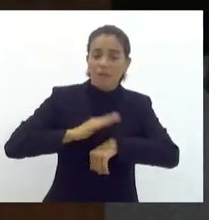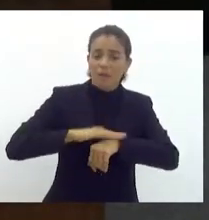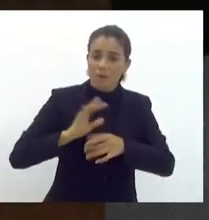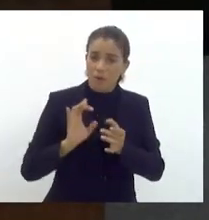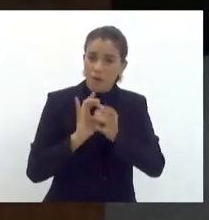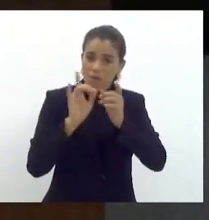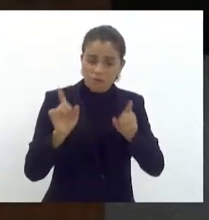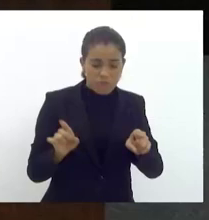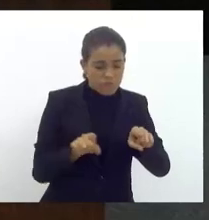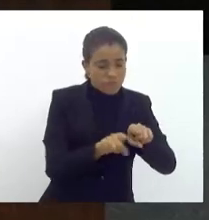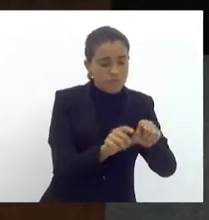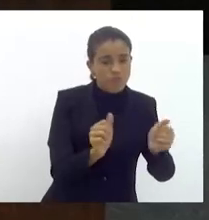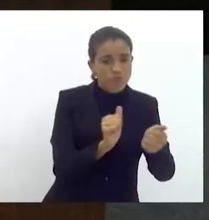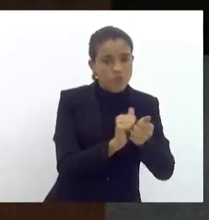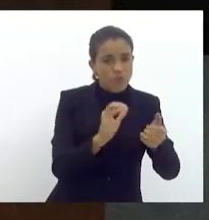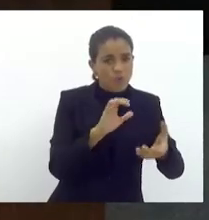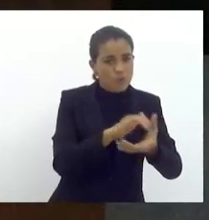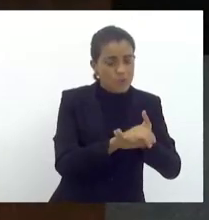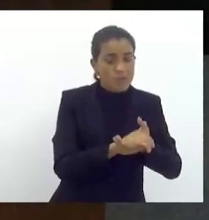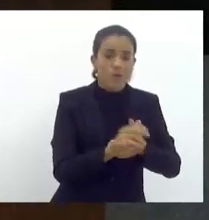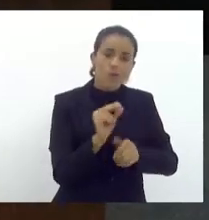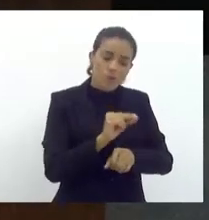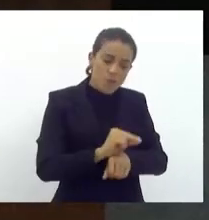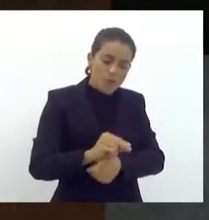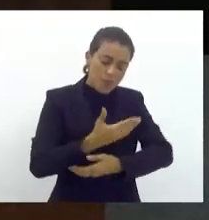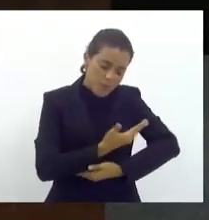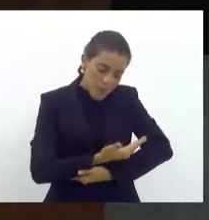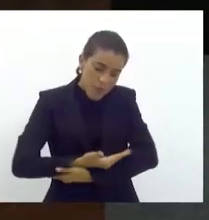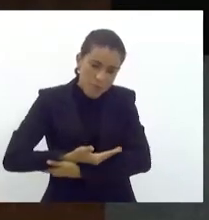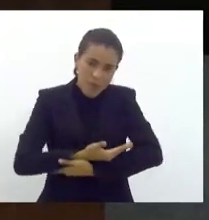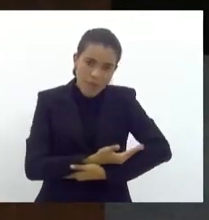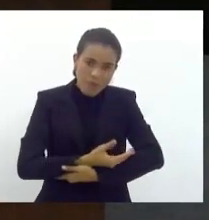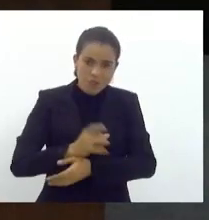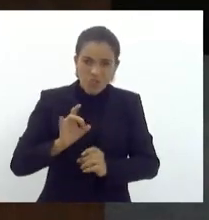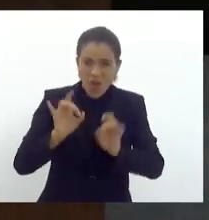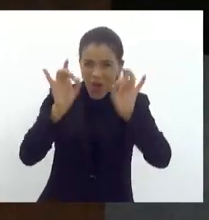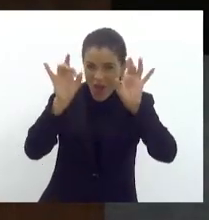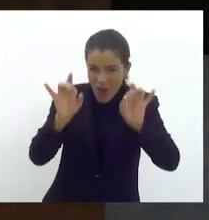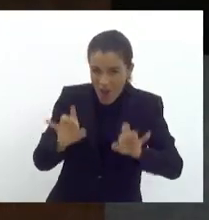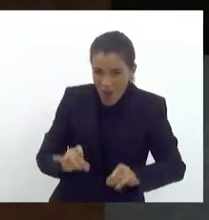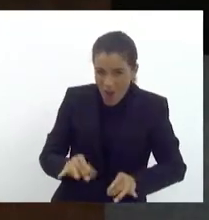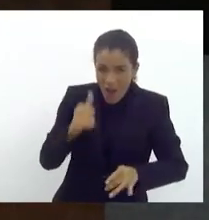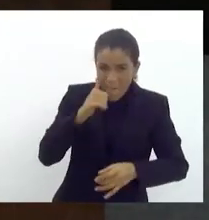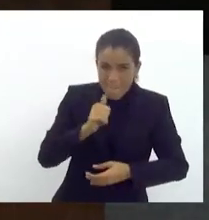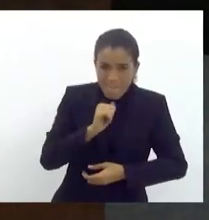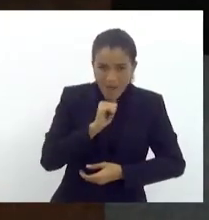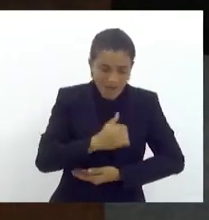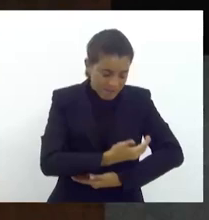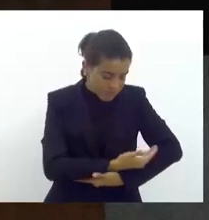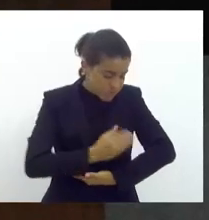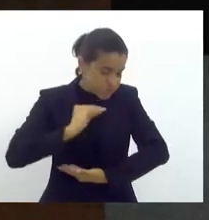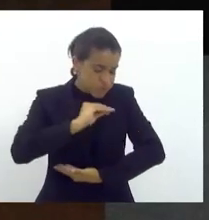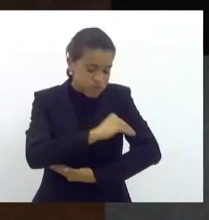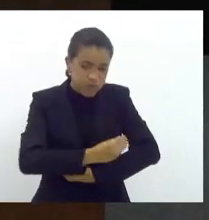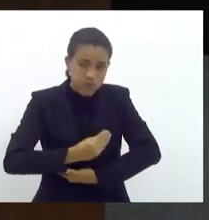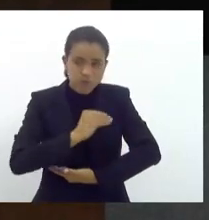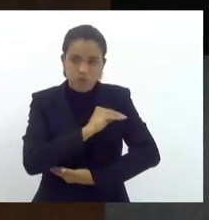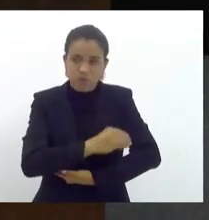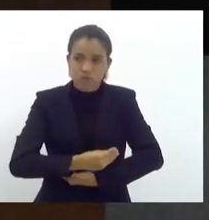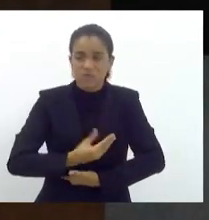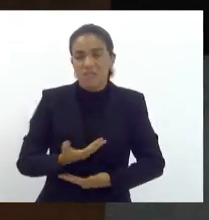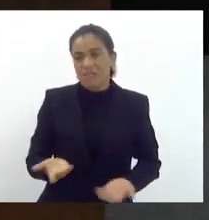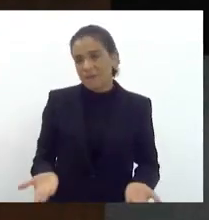de cuidar junto com a Renata da criança e não ficar esse cuidar exclusivo para a sua companheira então que a gente possa fazer esse debate aqui